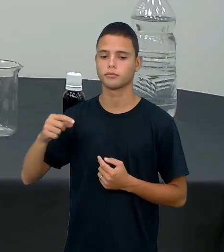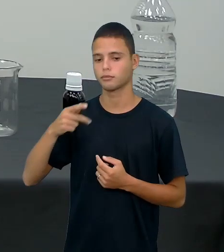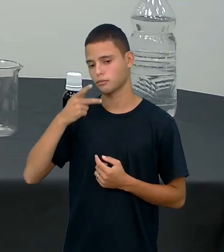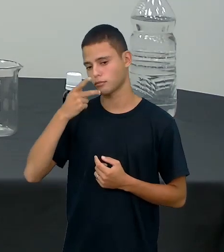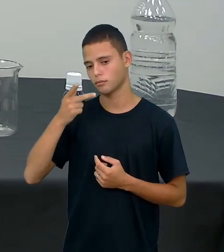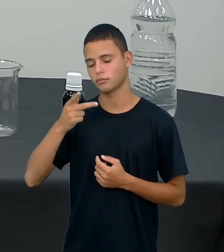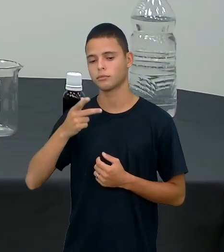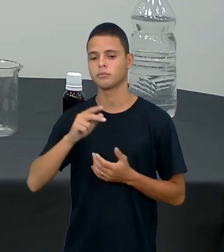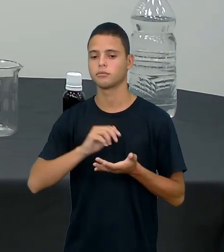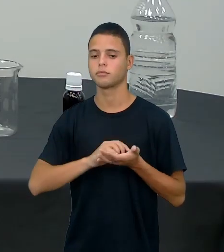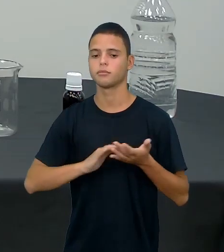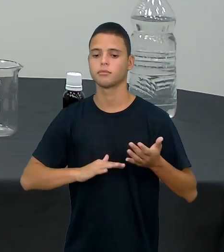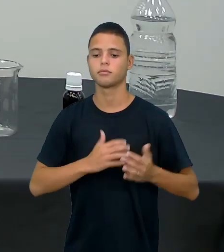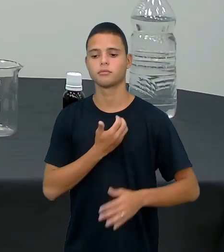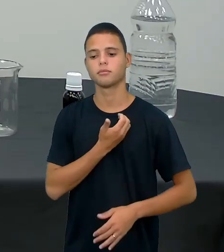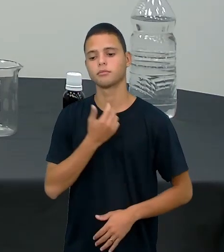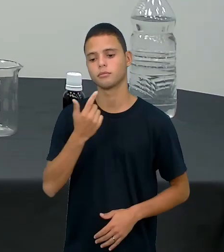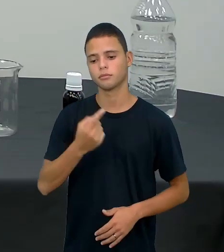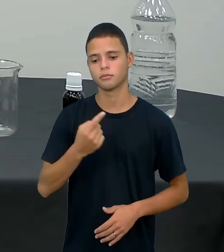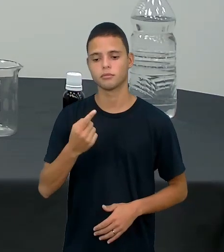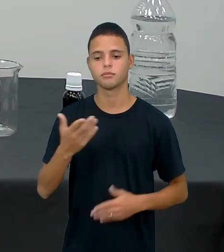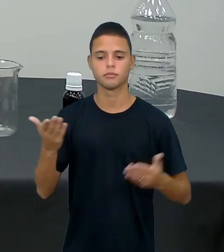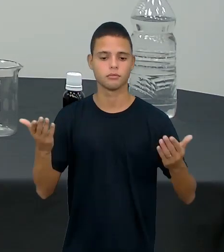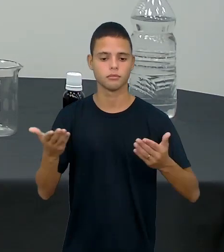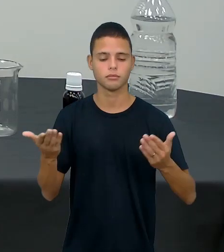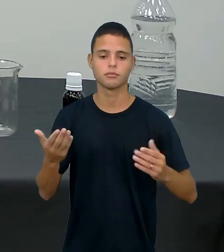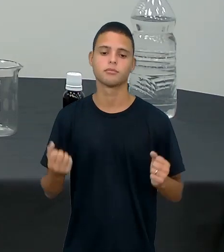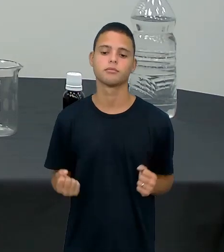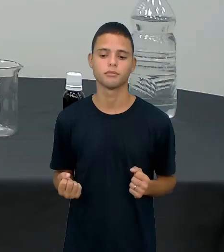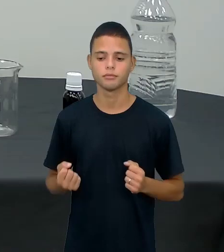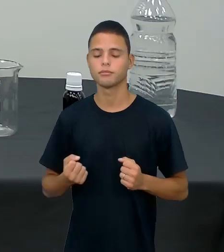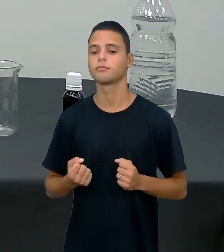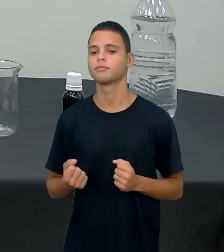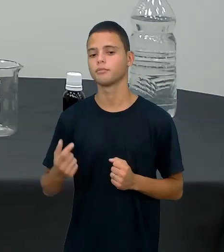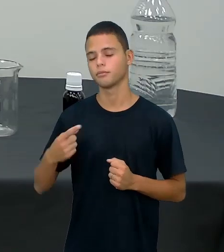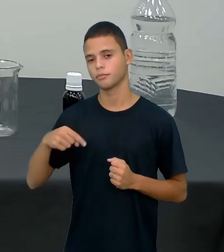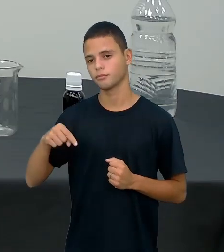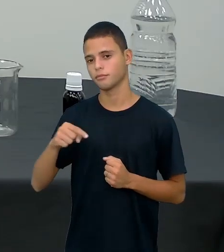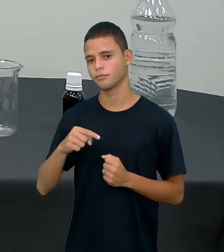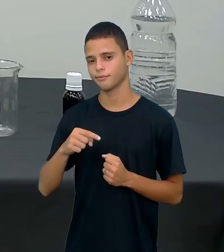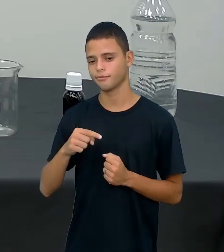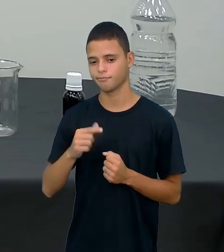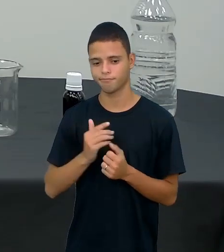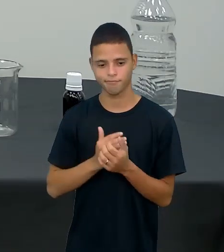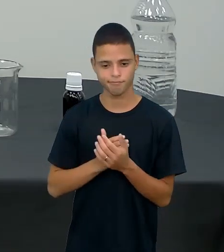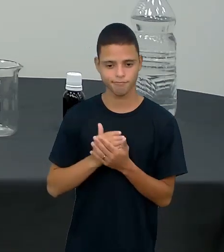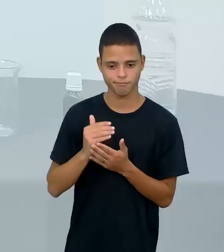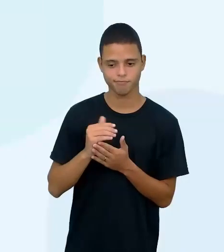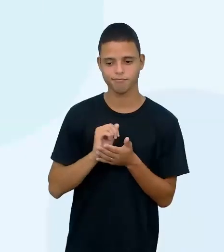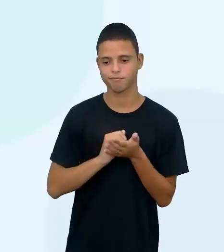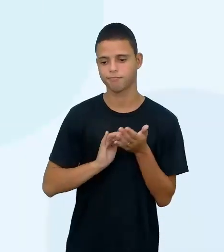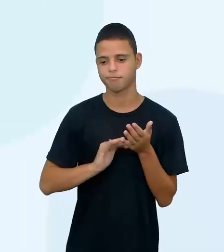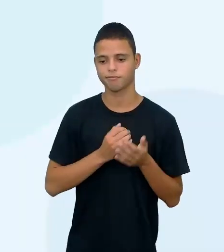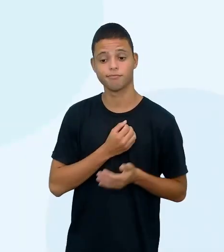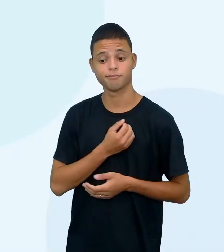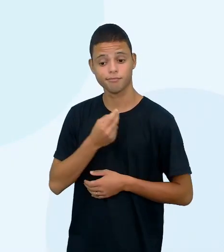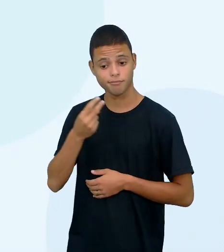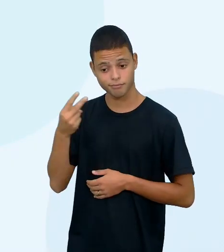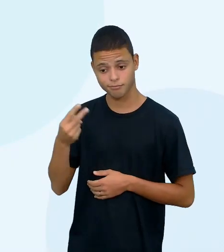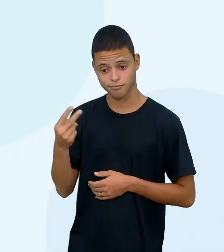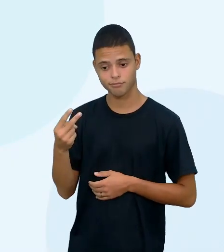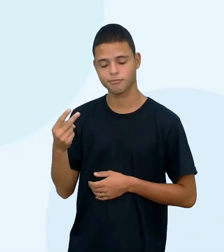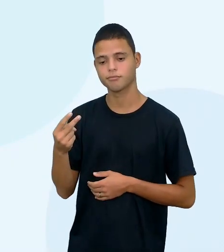atividade 1. E aí sim, agora a gente vai então partir para a nossa atividade 2 e